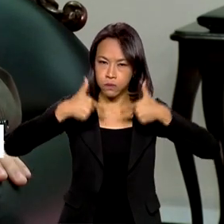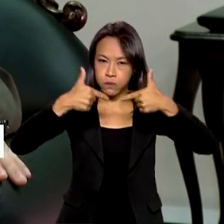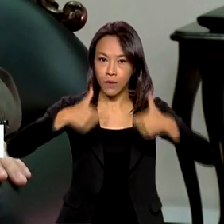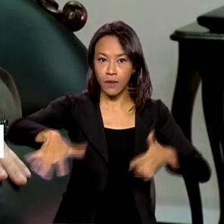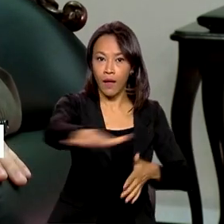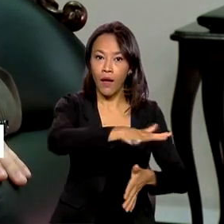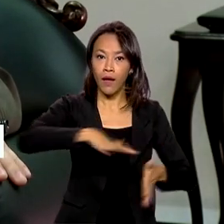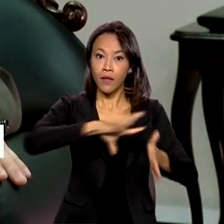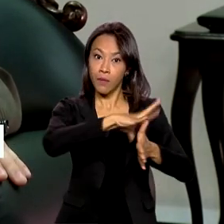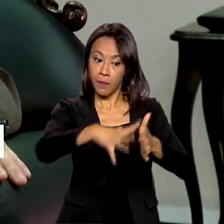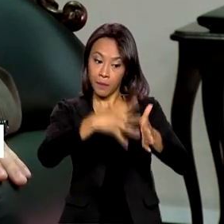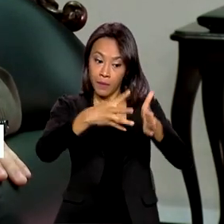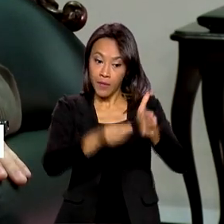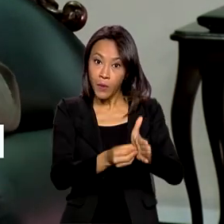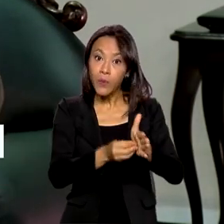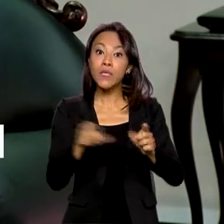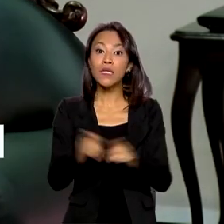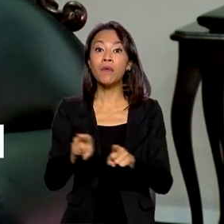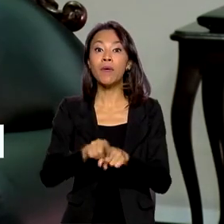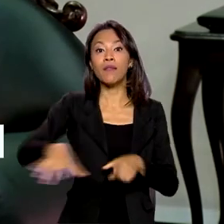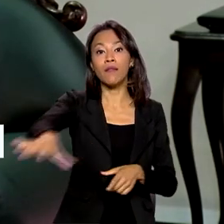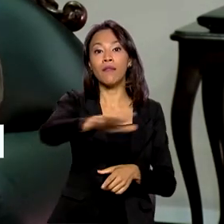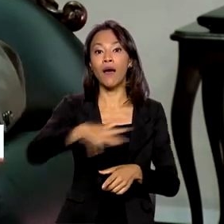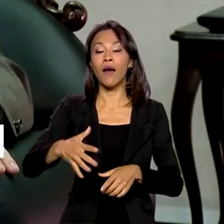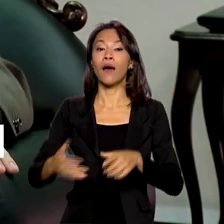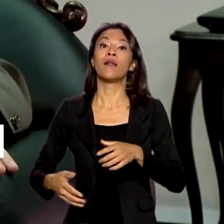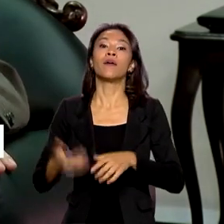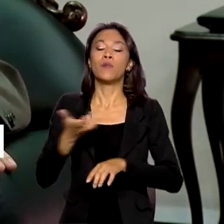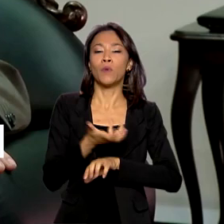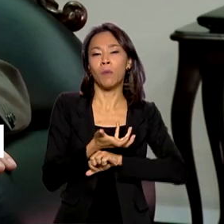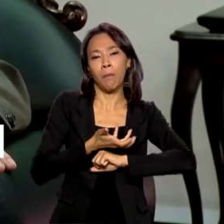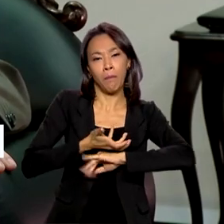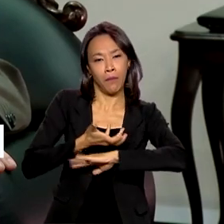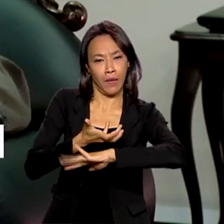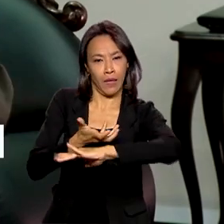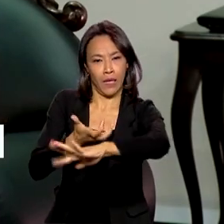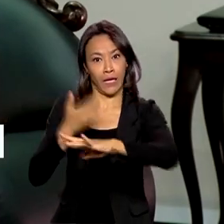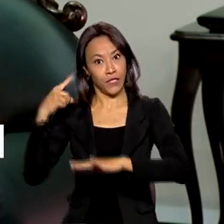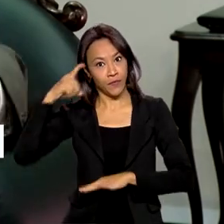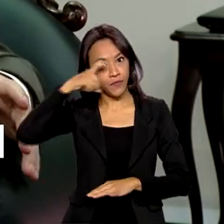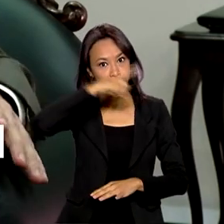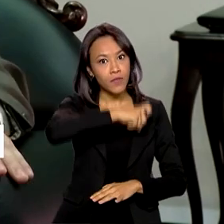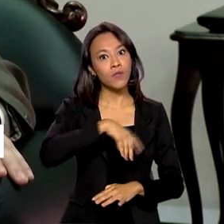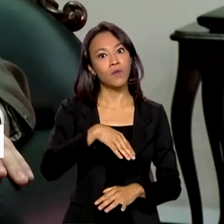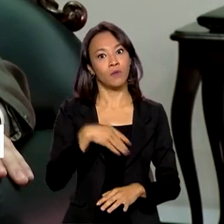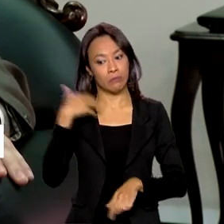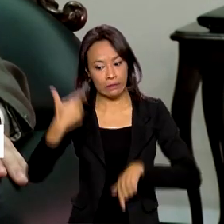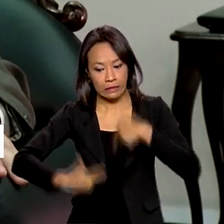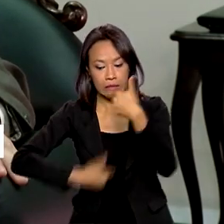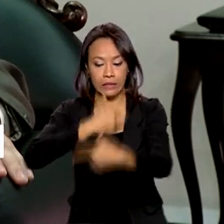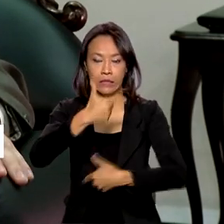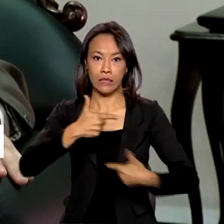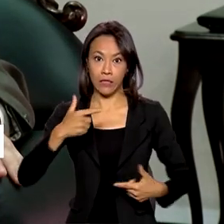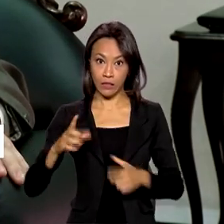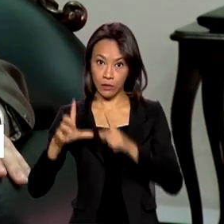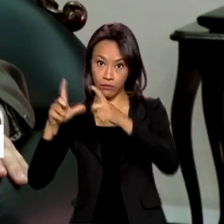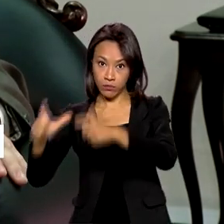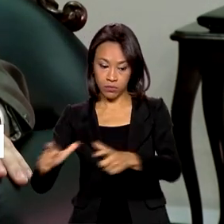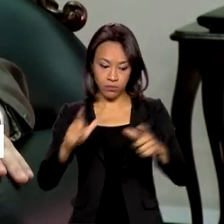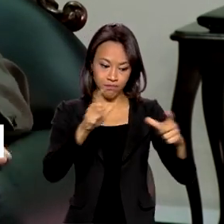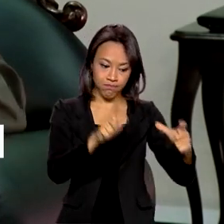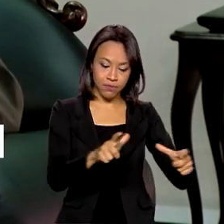na região do Pantanal na região de difícil atuação do governo brasileiro sabemos das dificuldades que a região